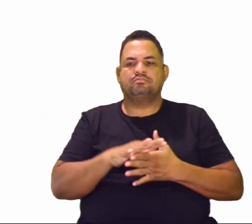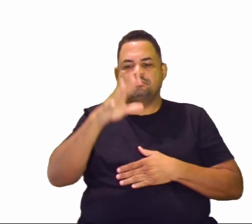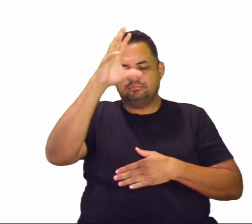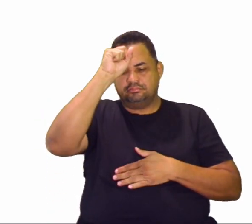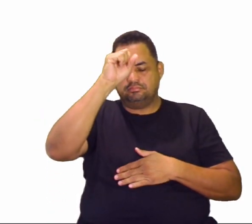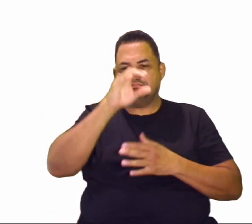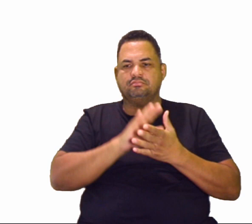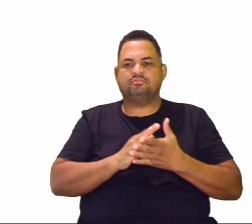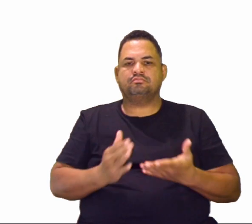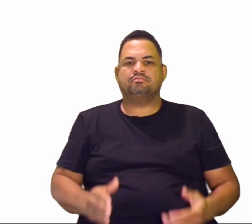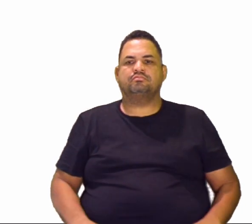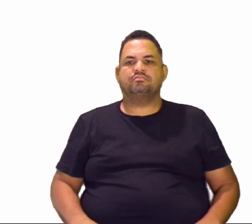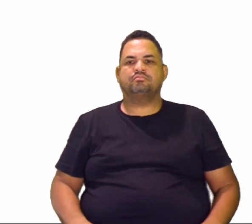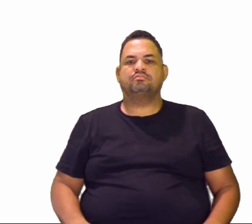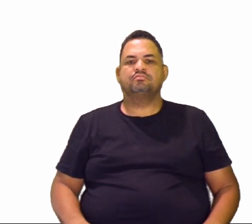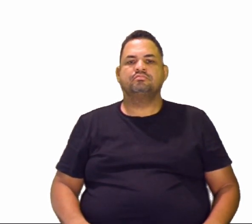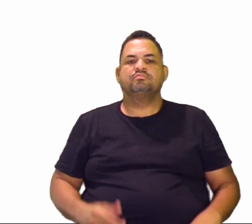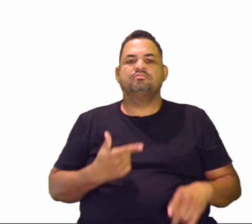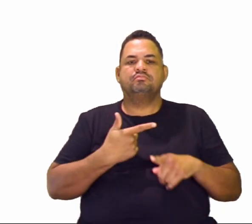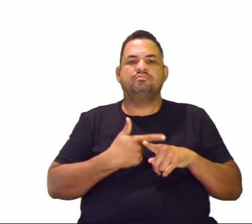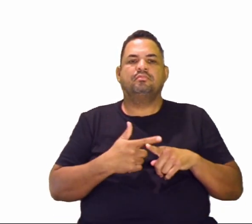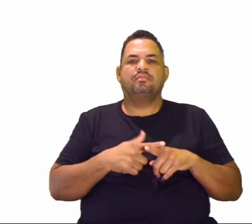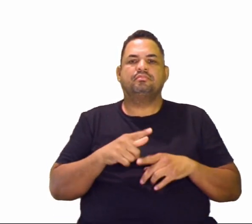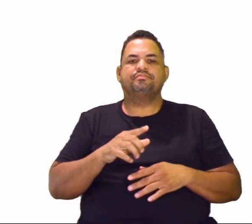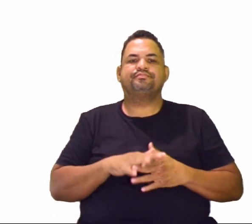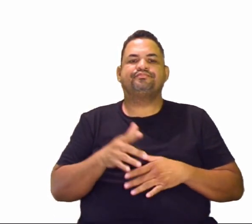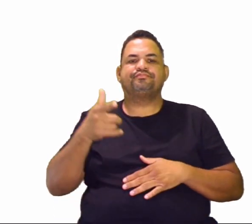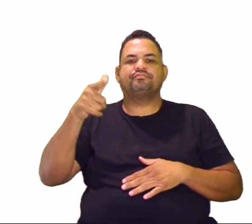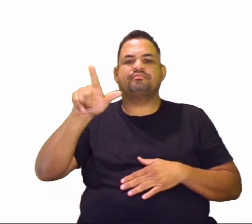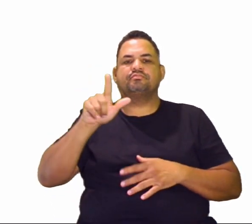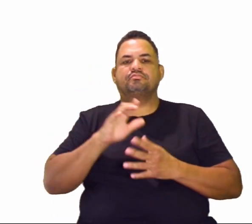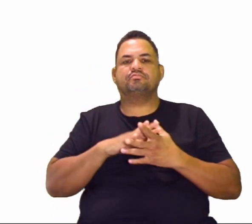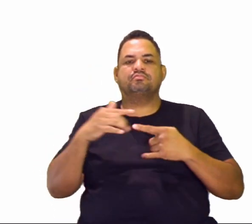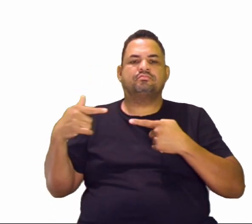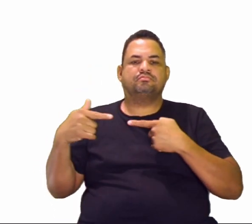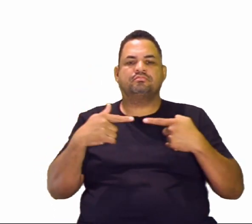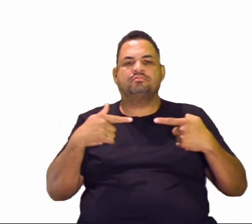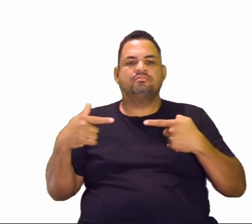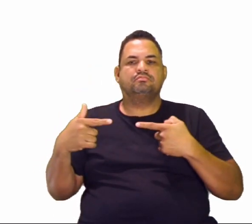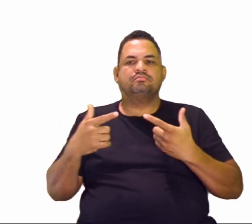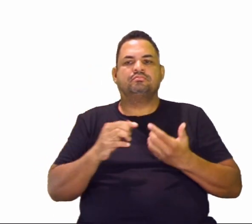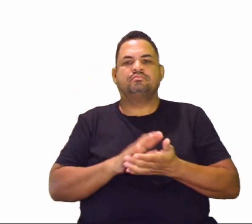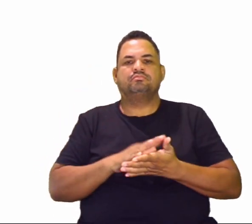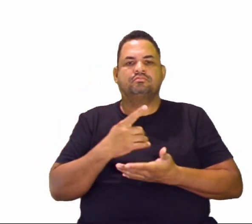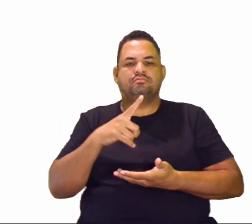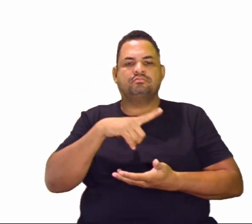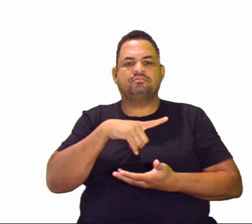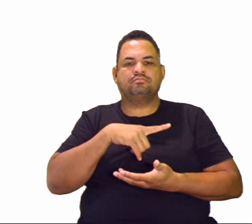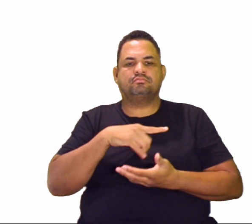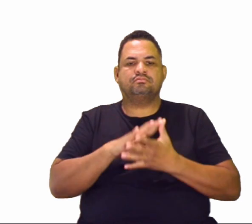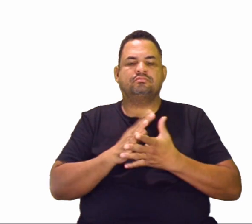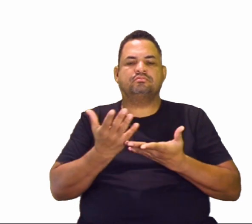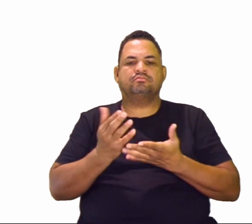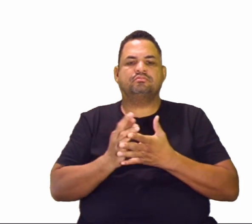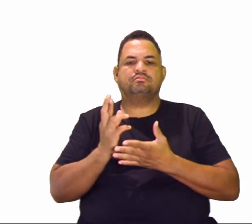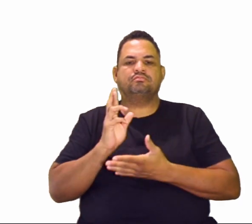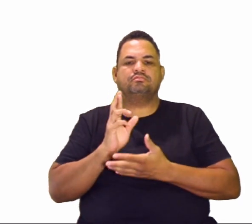aprendendo o volume molar, no problema nós conseguimos relacionar e obter um